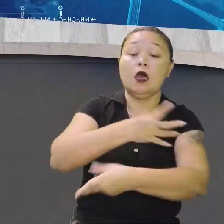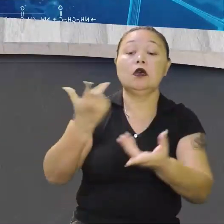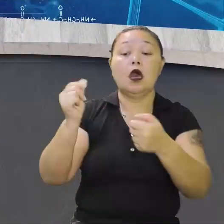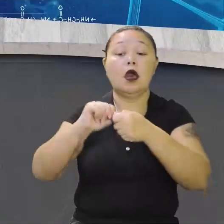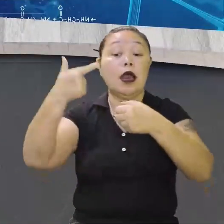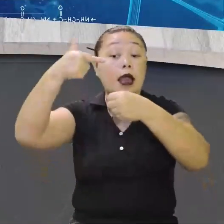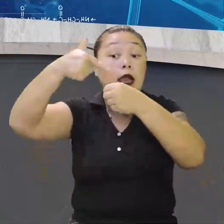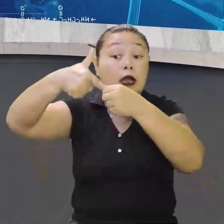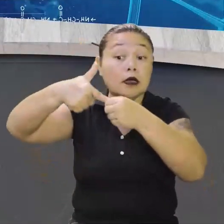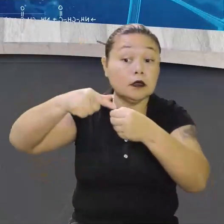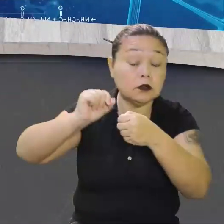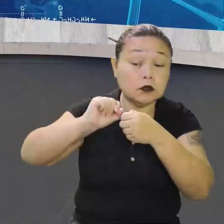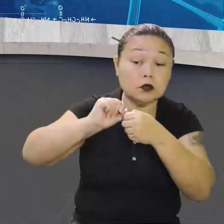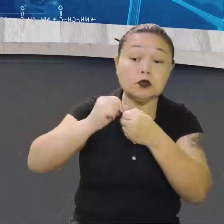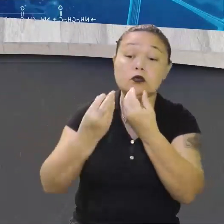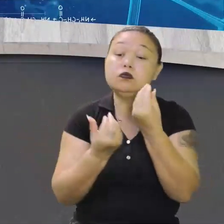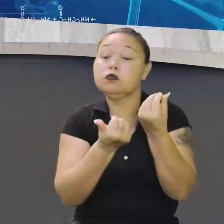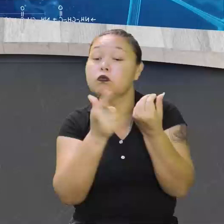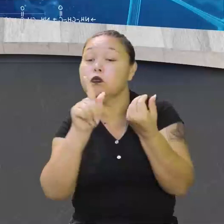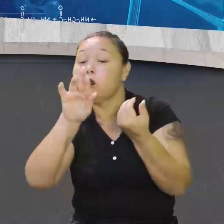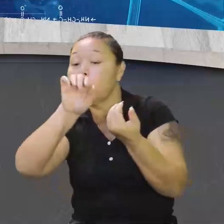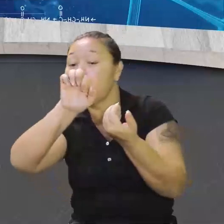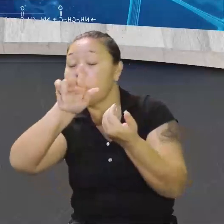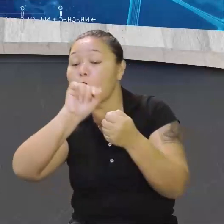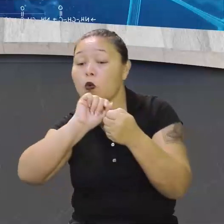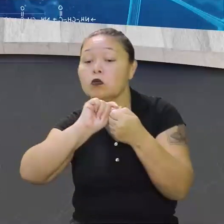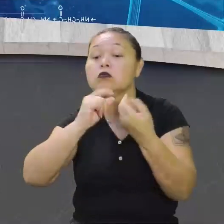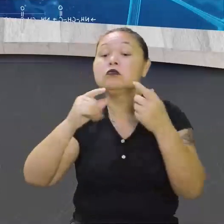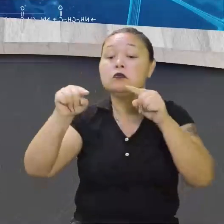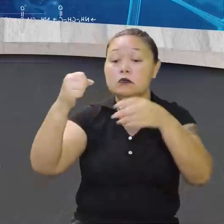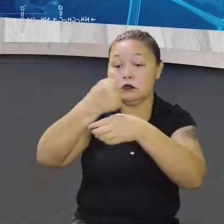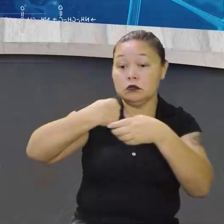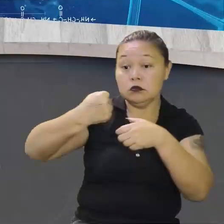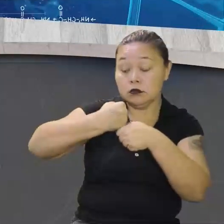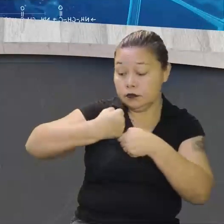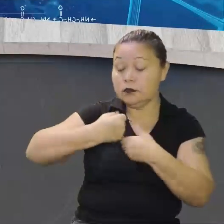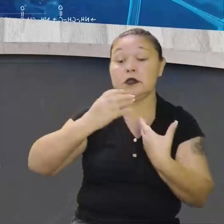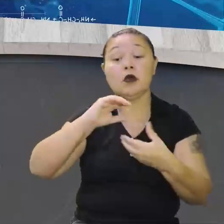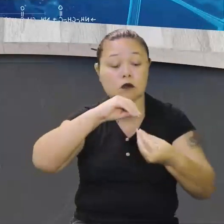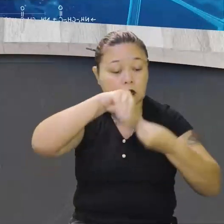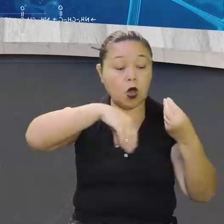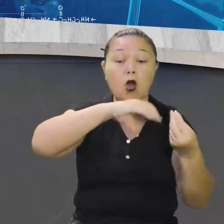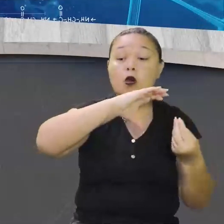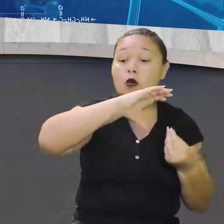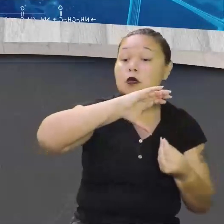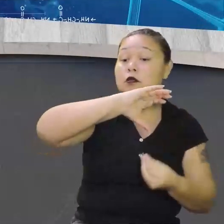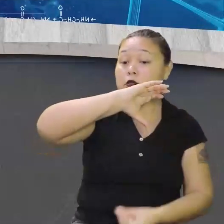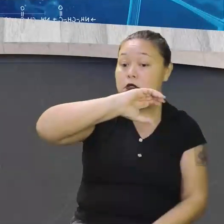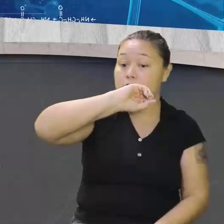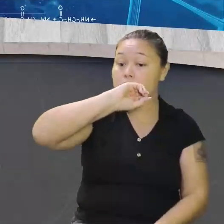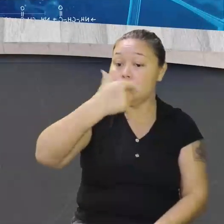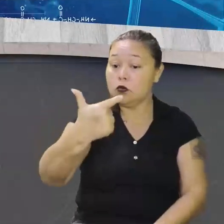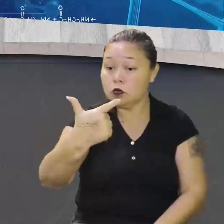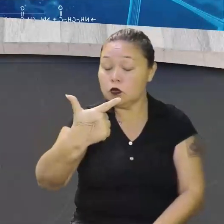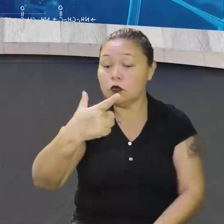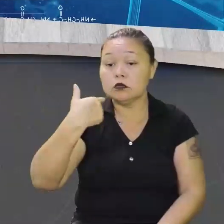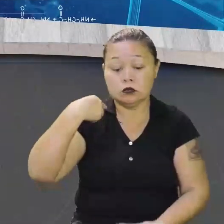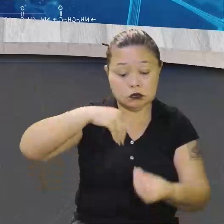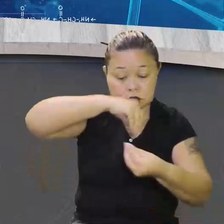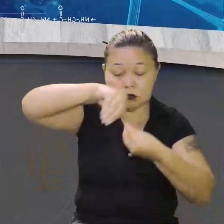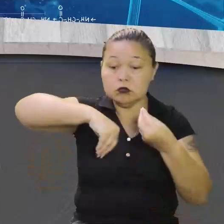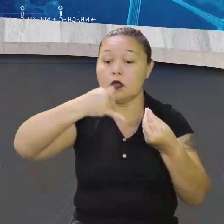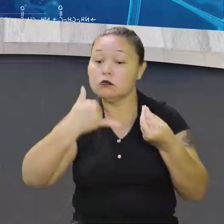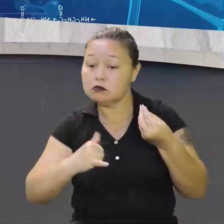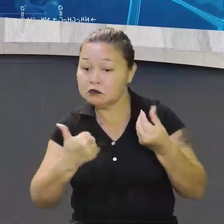seja o gás GLP de cozinha, com oxigênio, formando CO2, vapor d'água e energia.